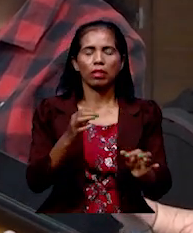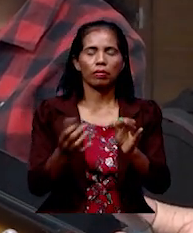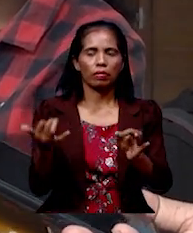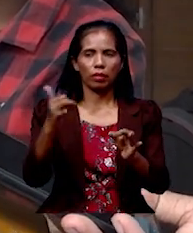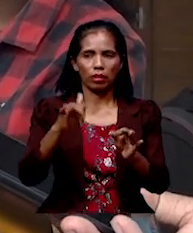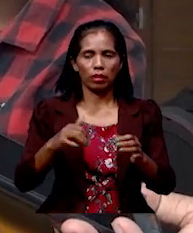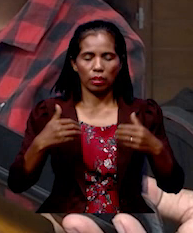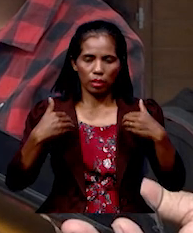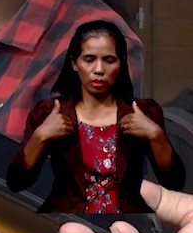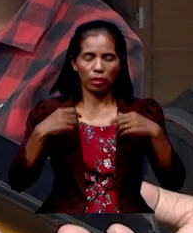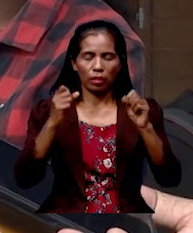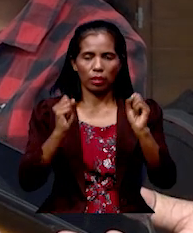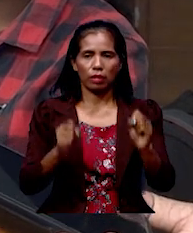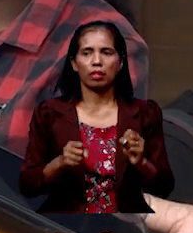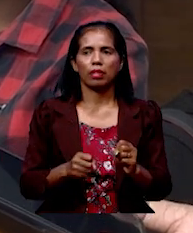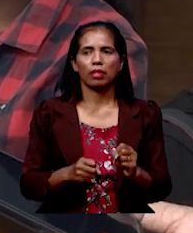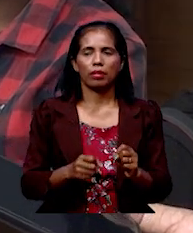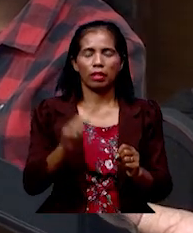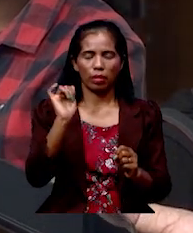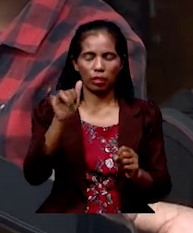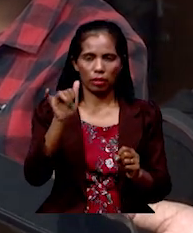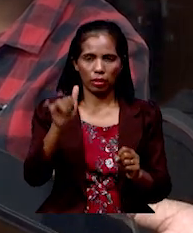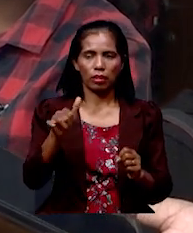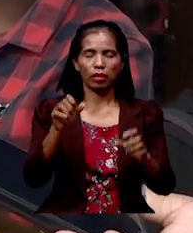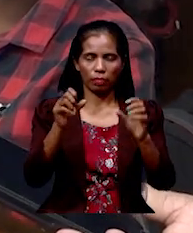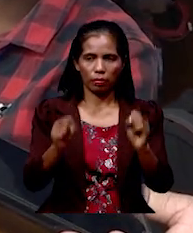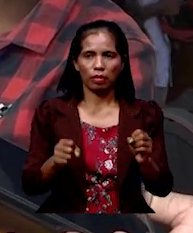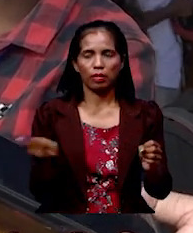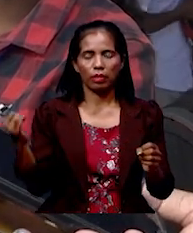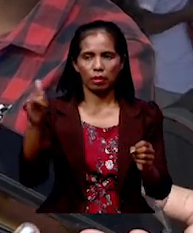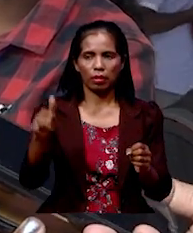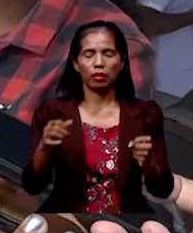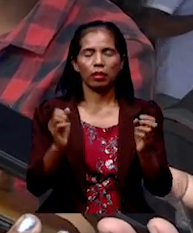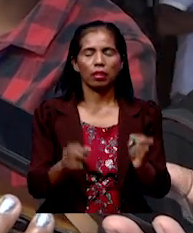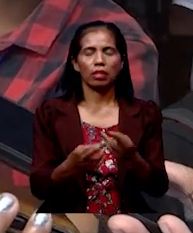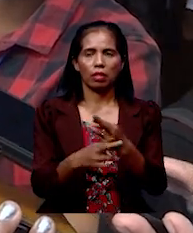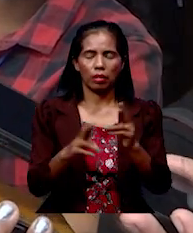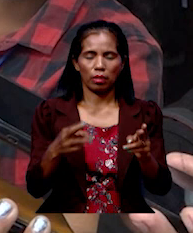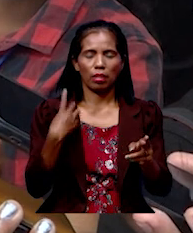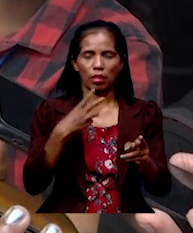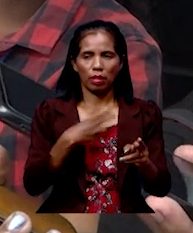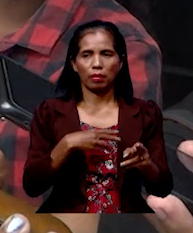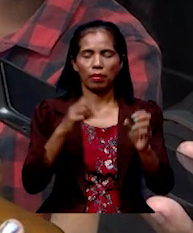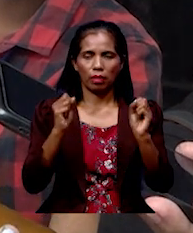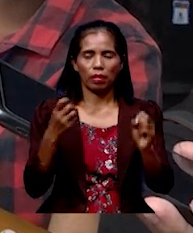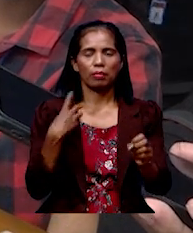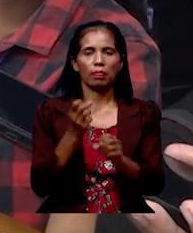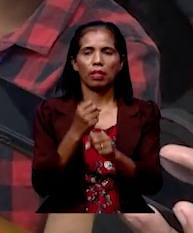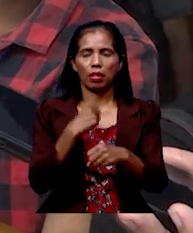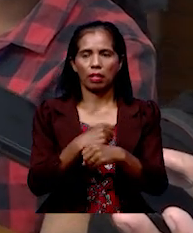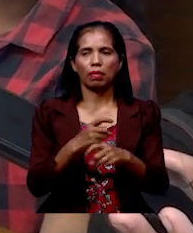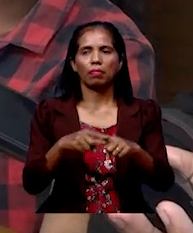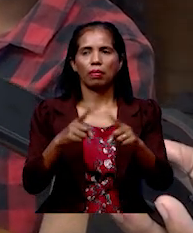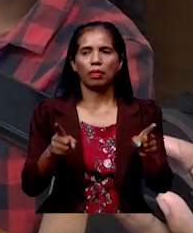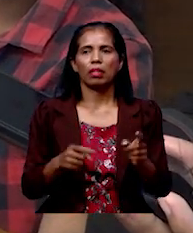a ponto e da ser a na concordância, a boa truma, se resolve e a minha organização eleitoral e a NVD também belhalo. Mas a